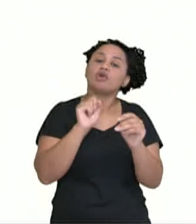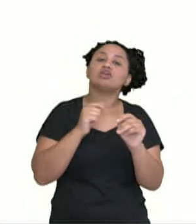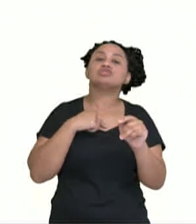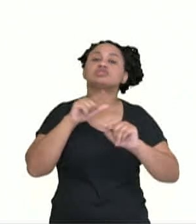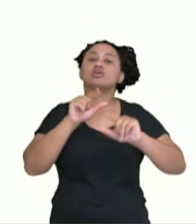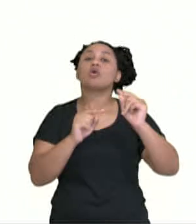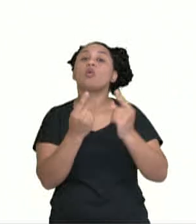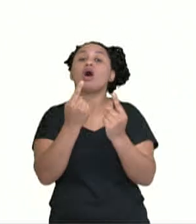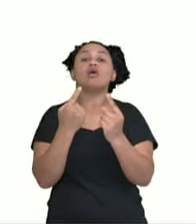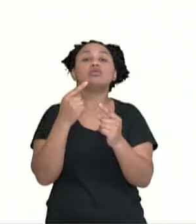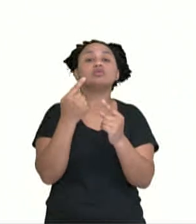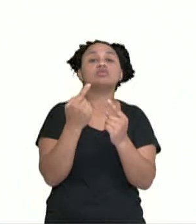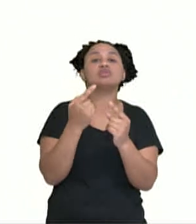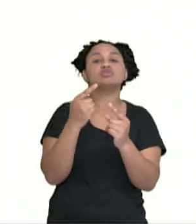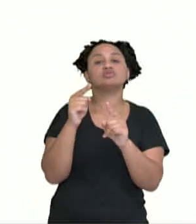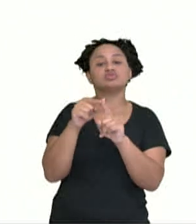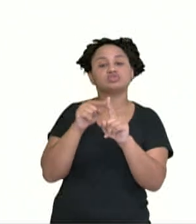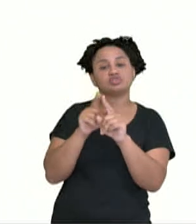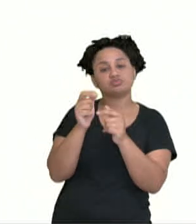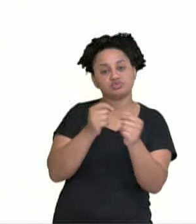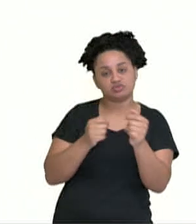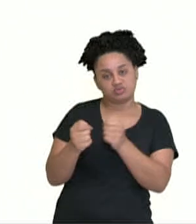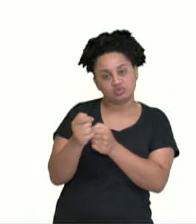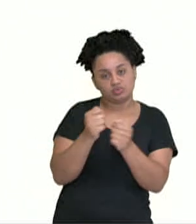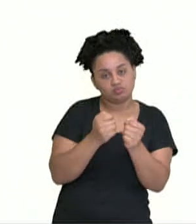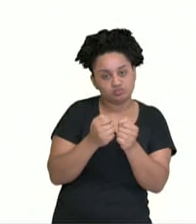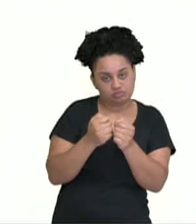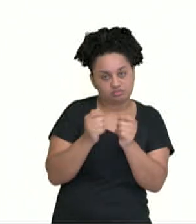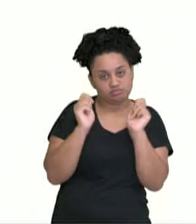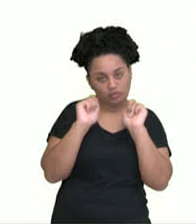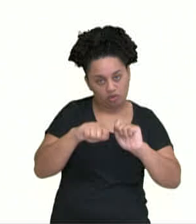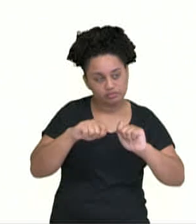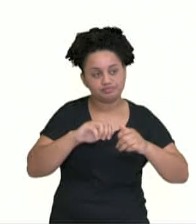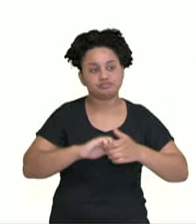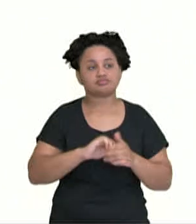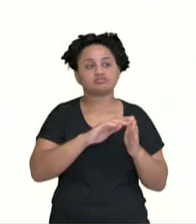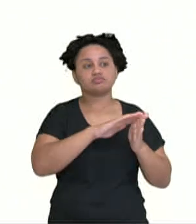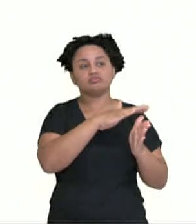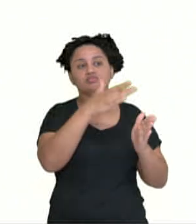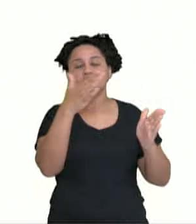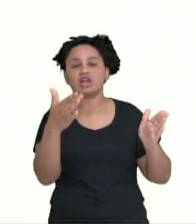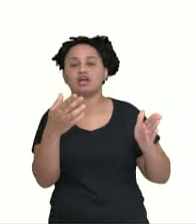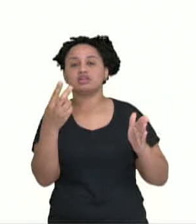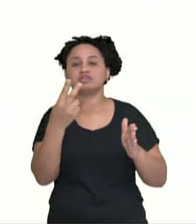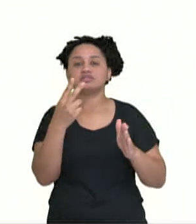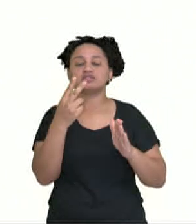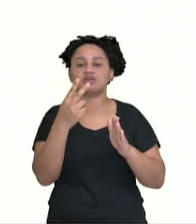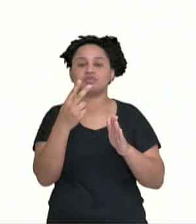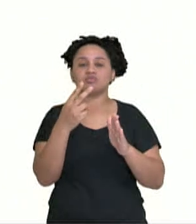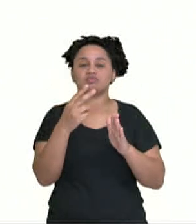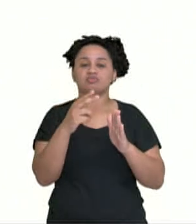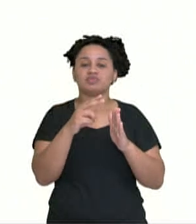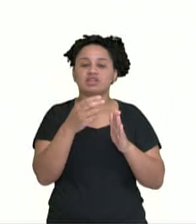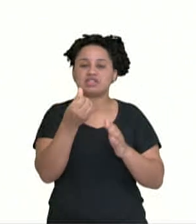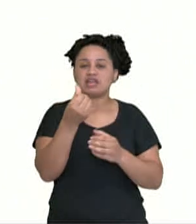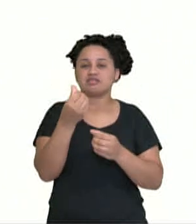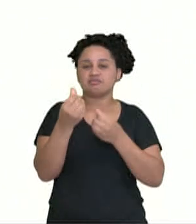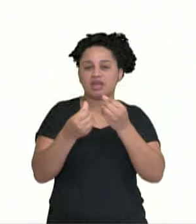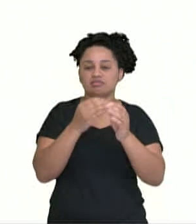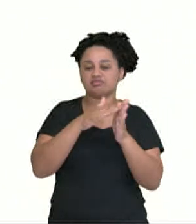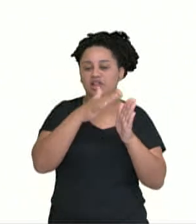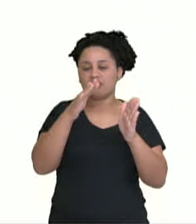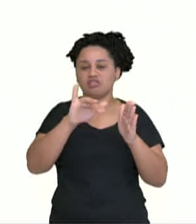jogos que ele pode participar. Então, ao longo, né, do segundo semestre de 2018, a Liga